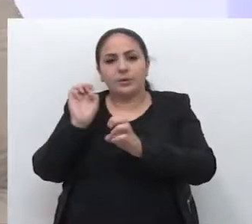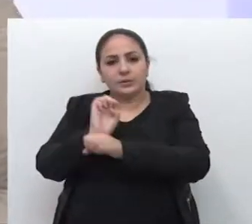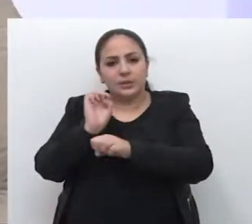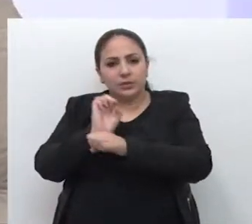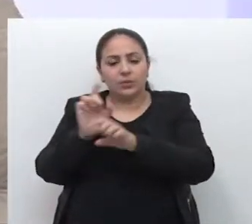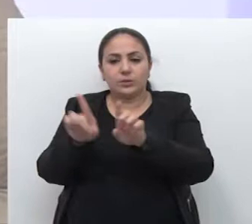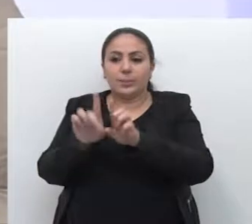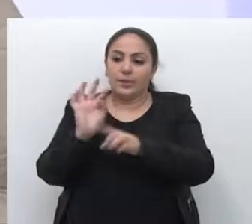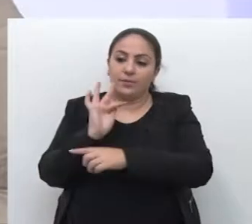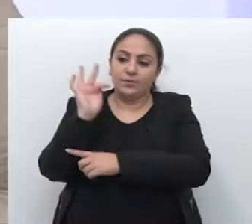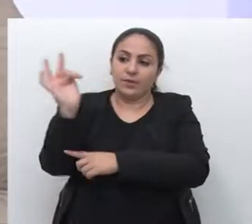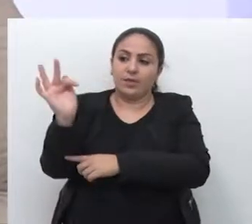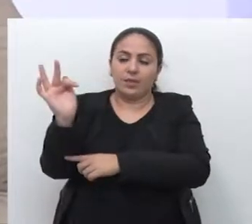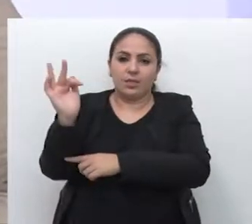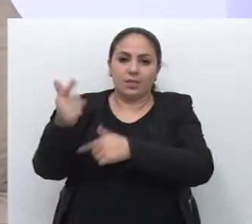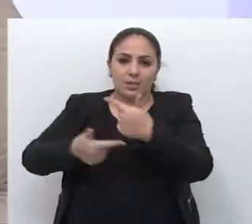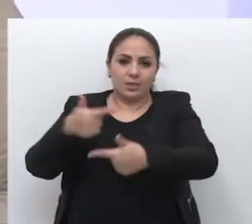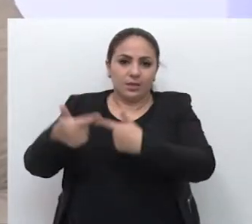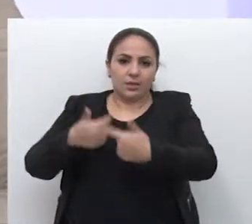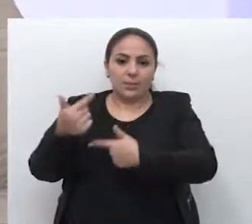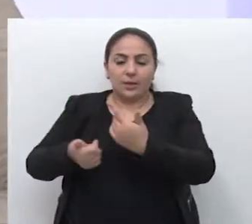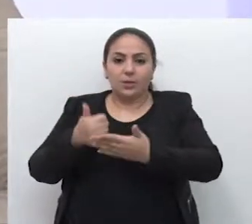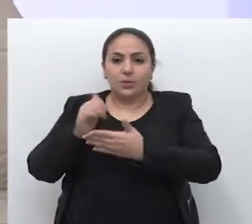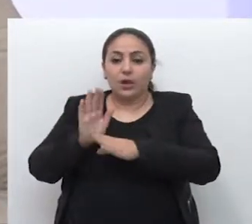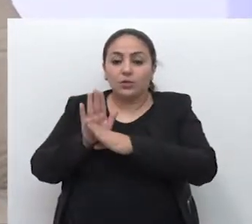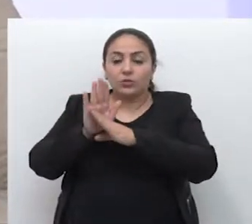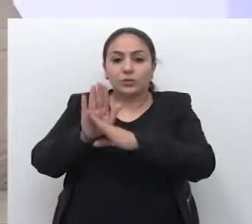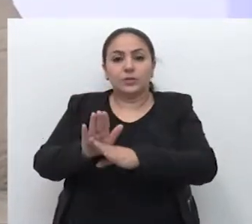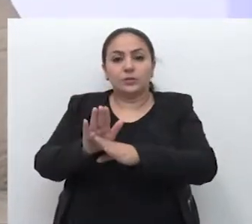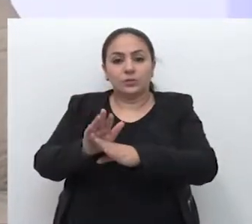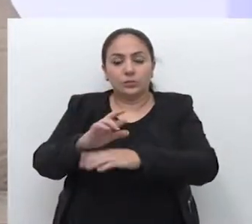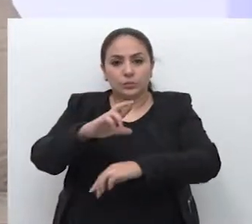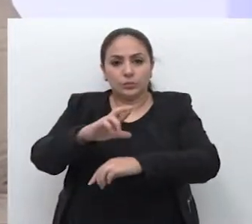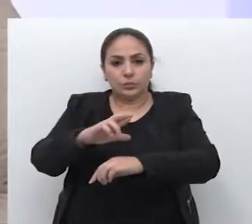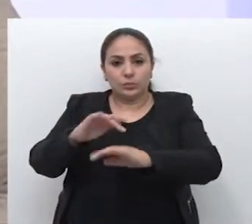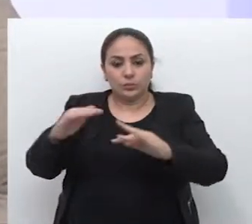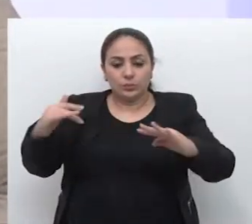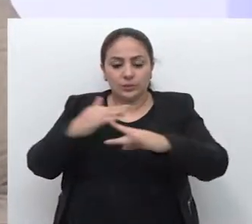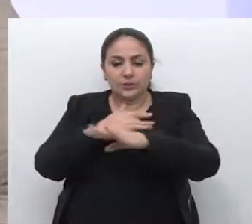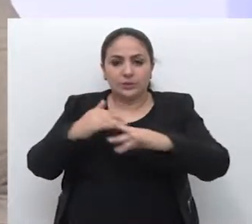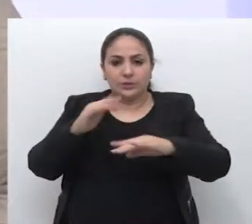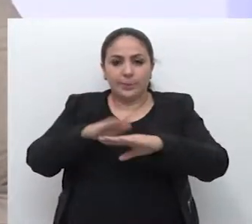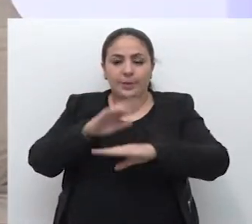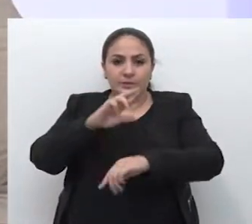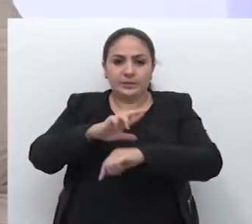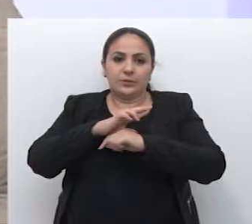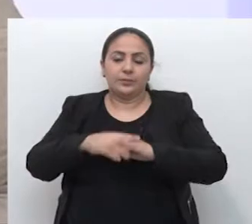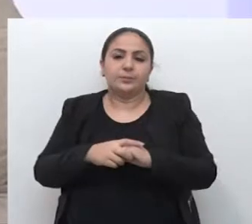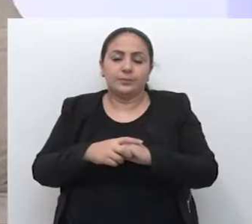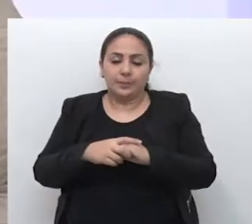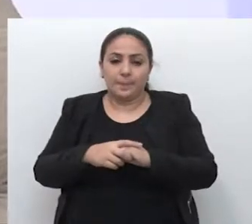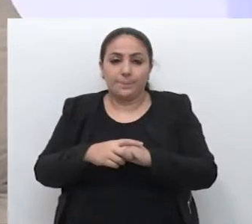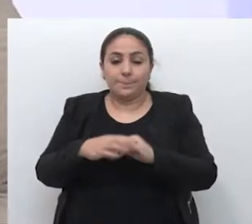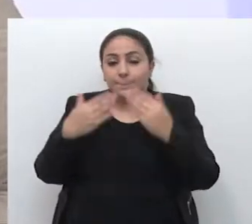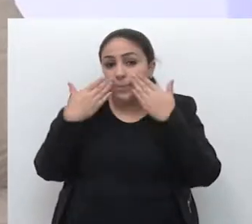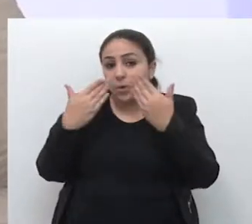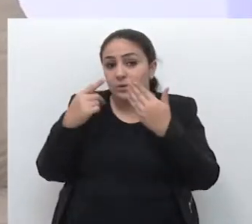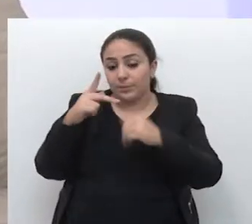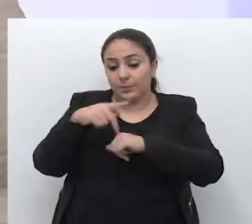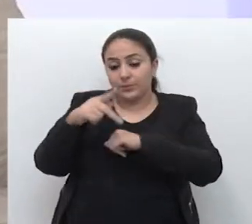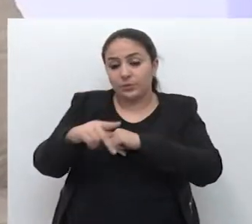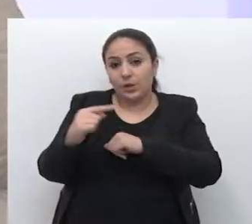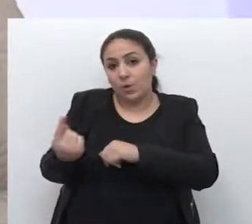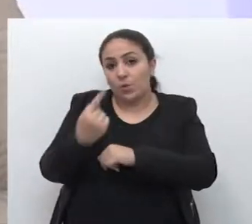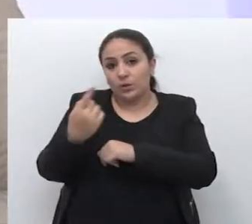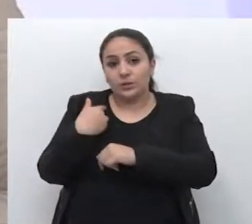municipal, estadual e federal que trabalham em favor de um trânsito mais seguro. É claro que foram apontados aqui em